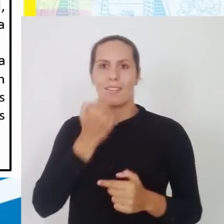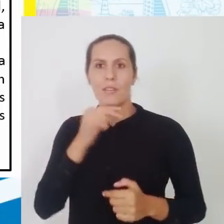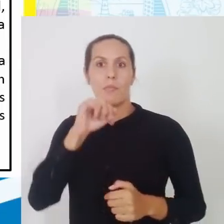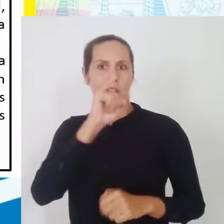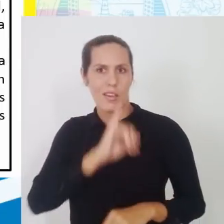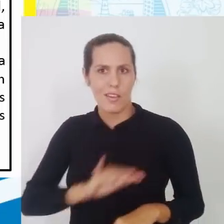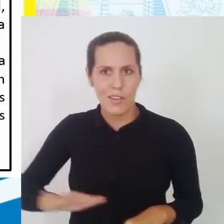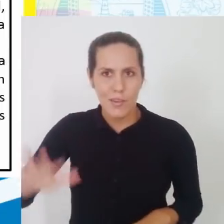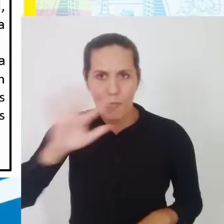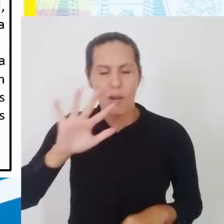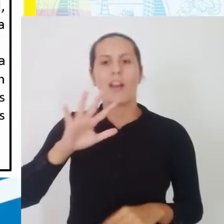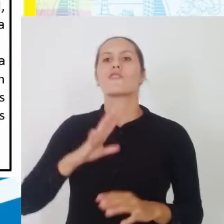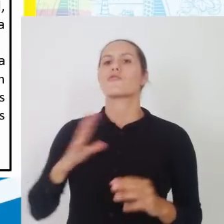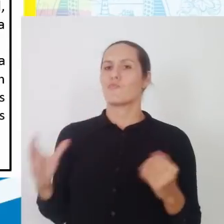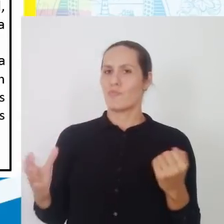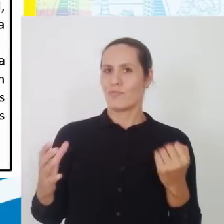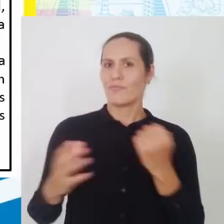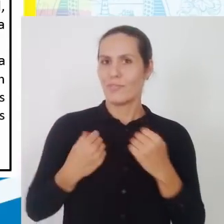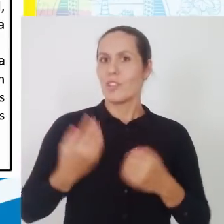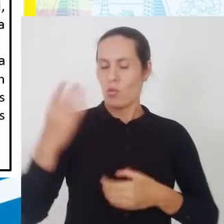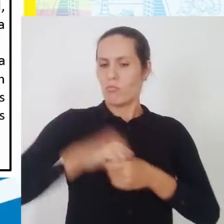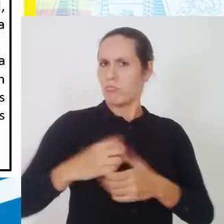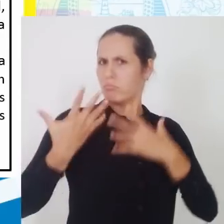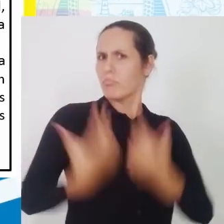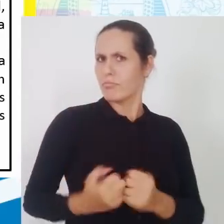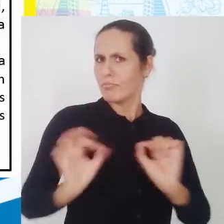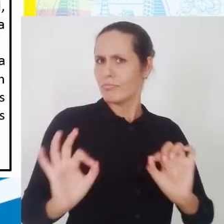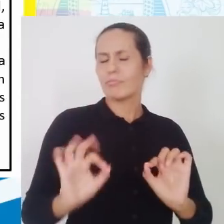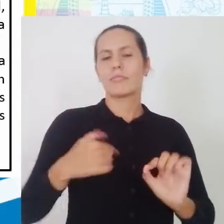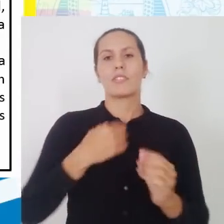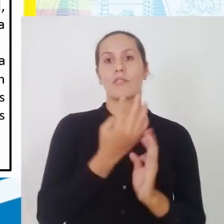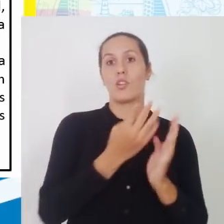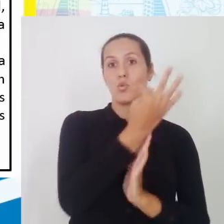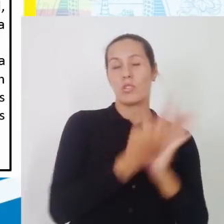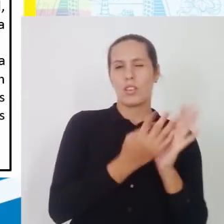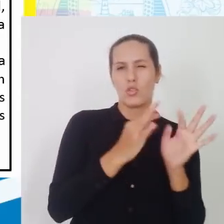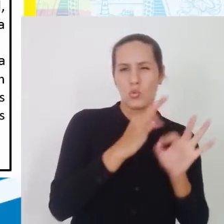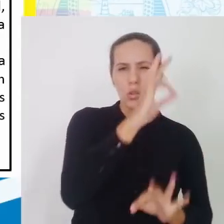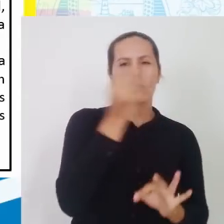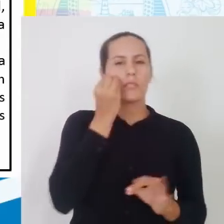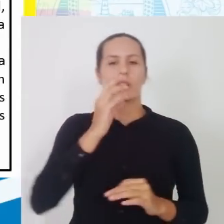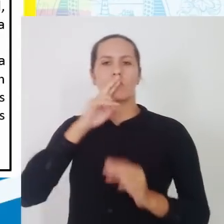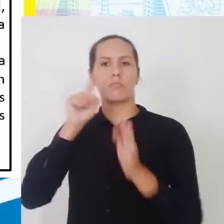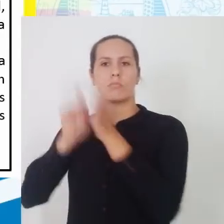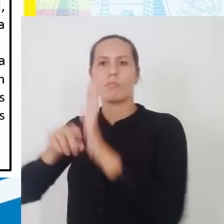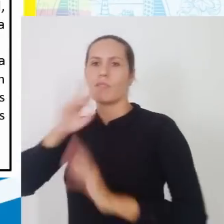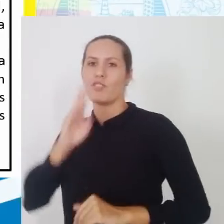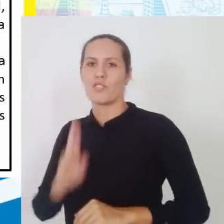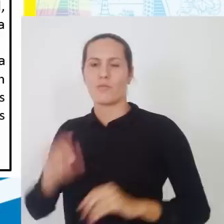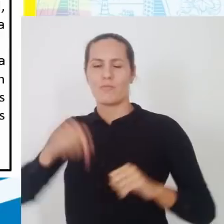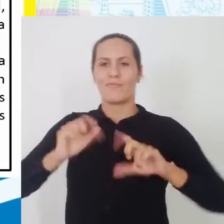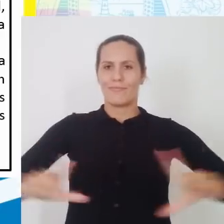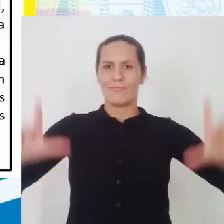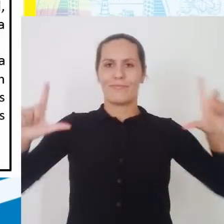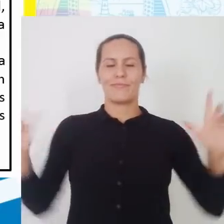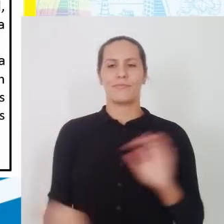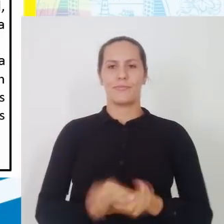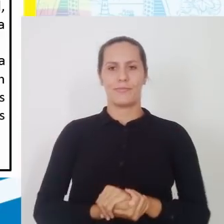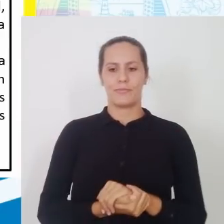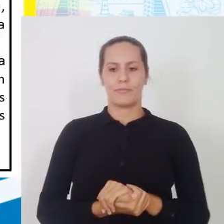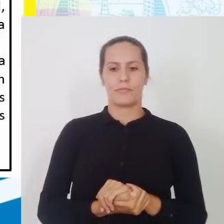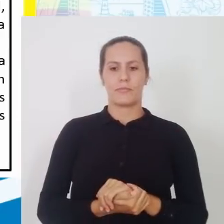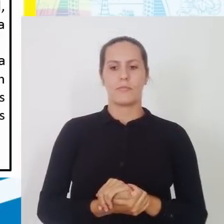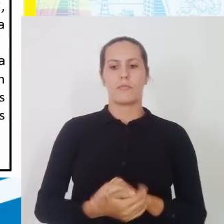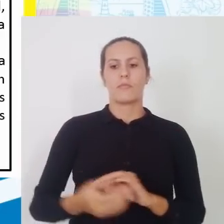nenhuma evidência oficial, já que todos os casos registrados são apenas suposições. Mas isso não desanima os